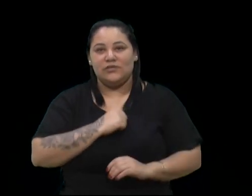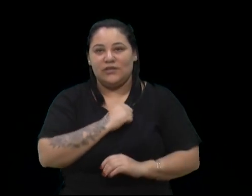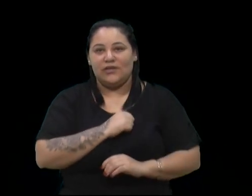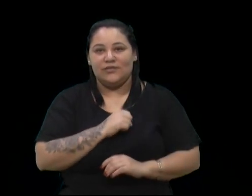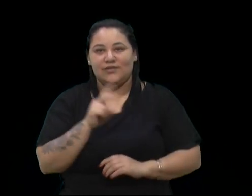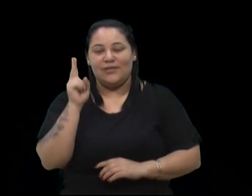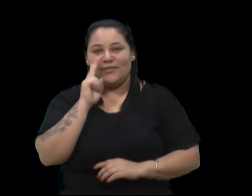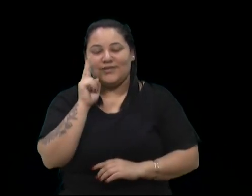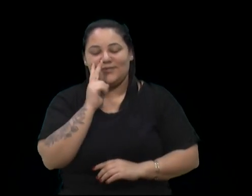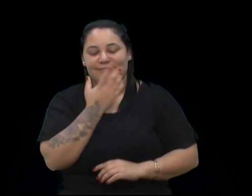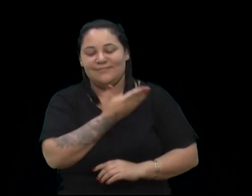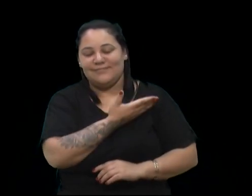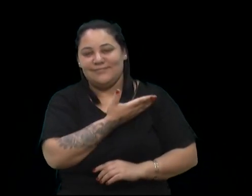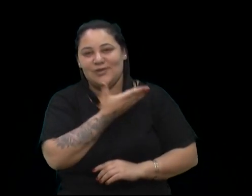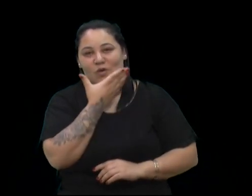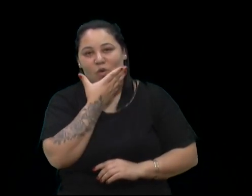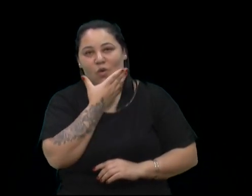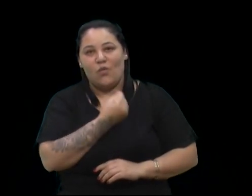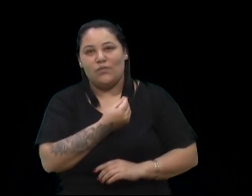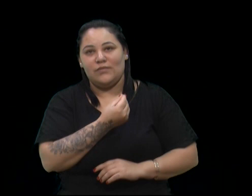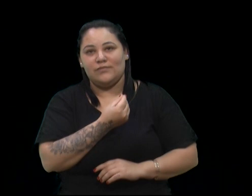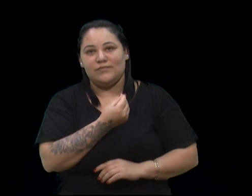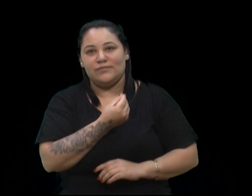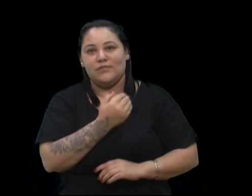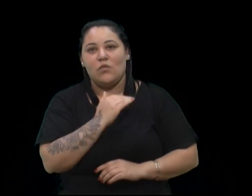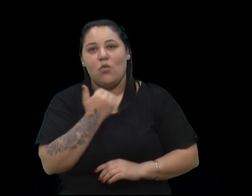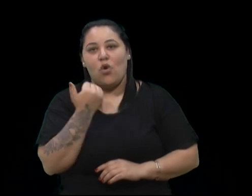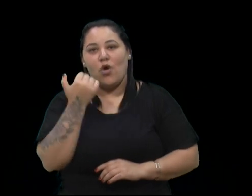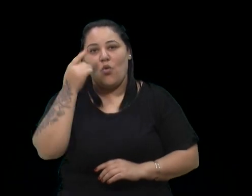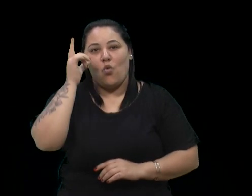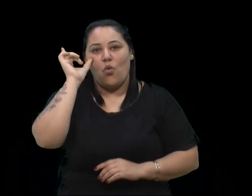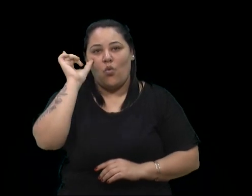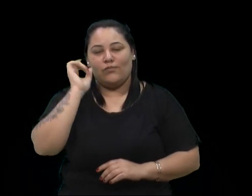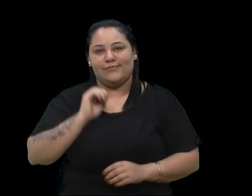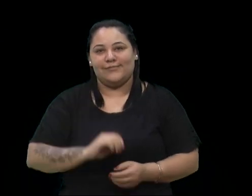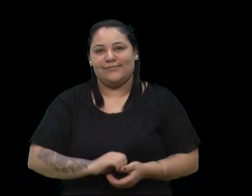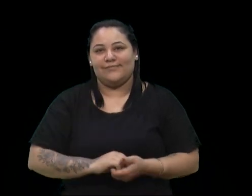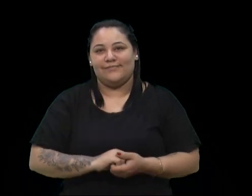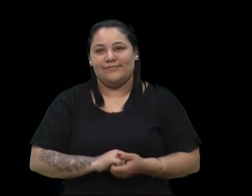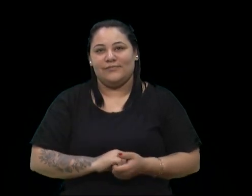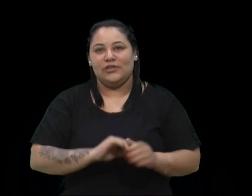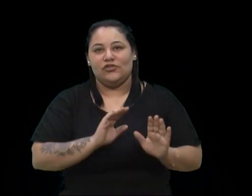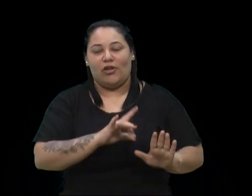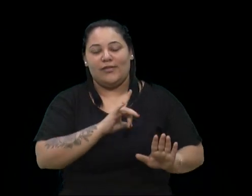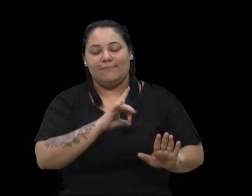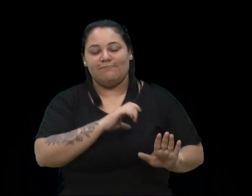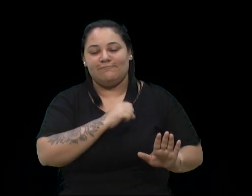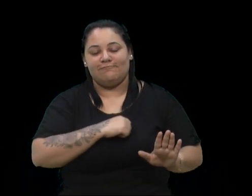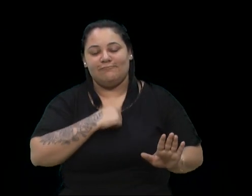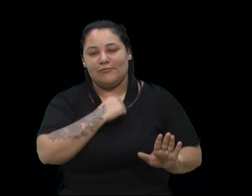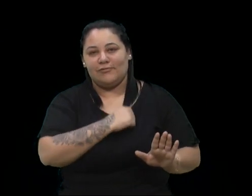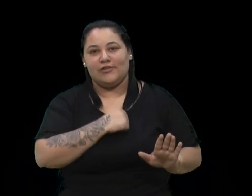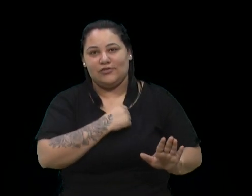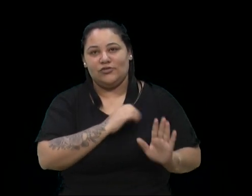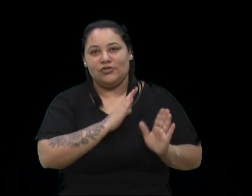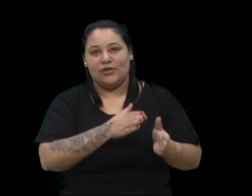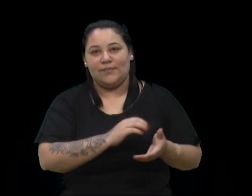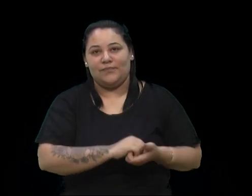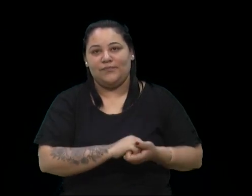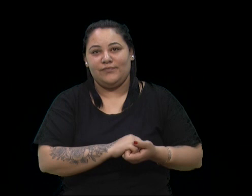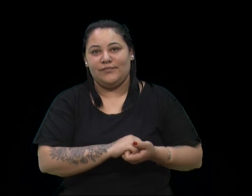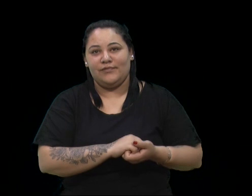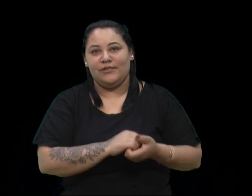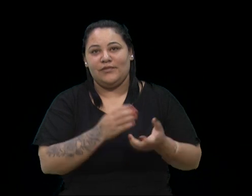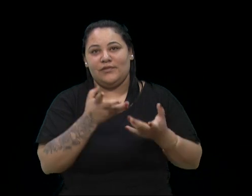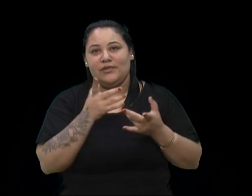desse guerreiro que ontem nos deixou e já está nos deixando saudade desde já. Então, eu gostaria aqui de fazer esse meu